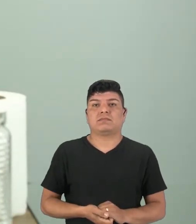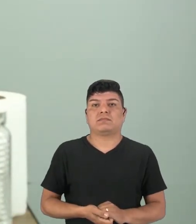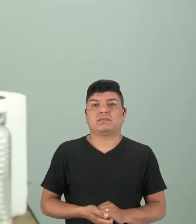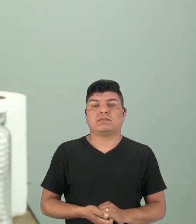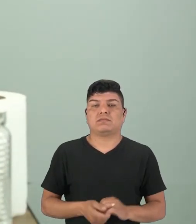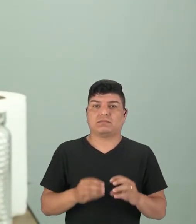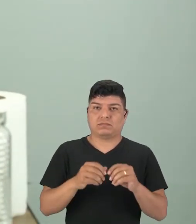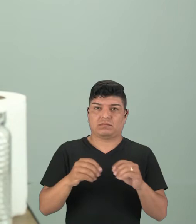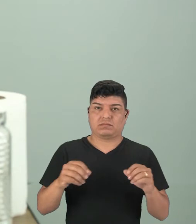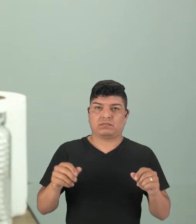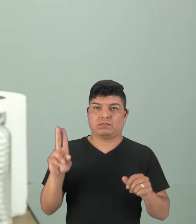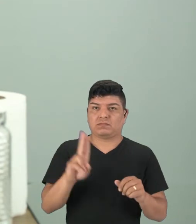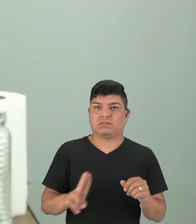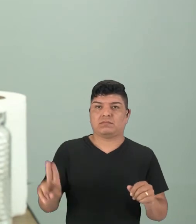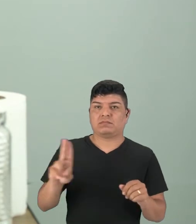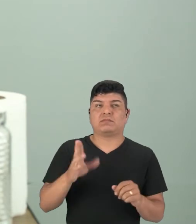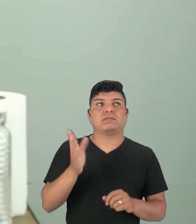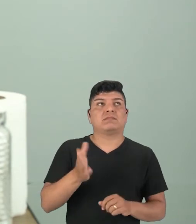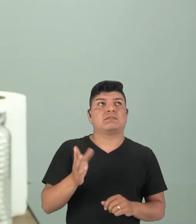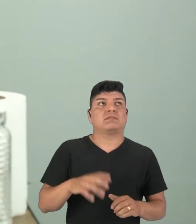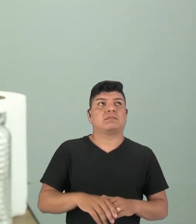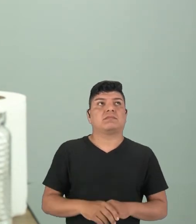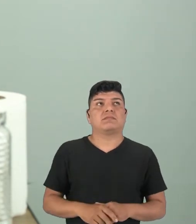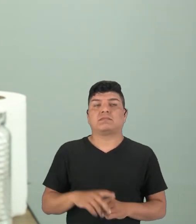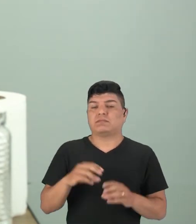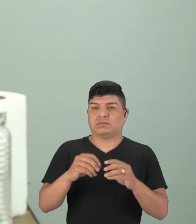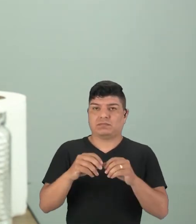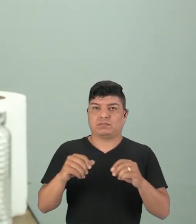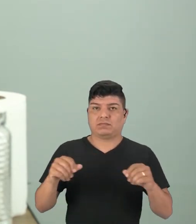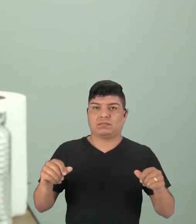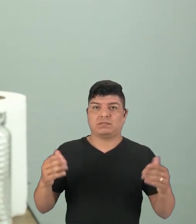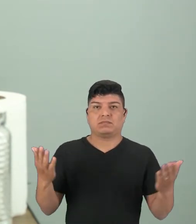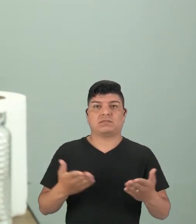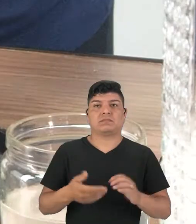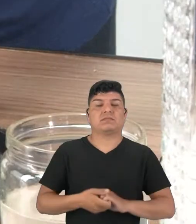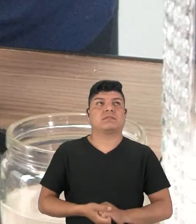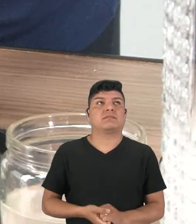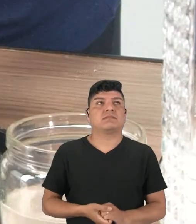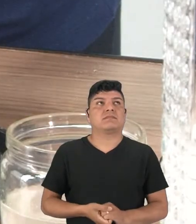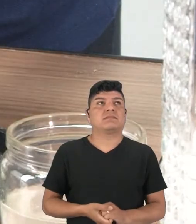E a areia, eu já usei esses dois. Deixa eu pegar a areia agora.